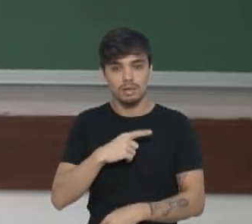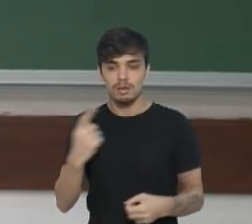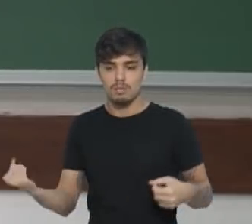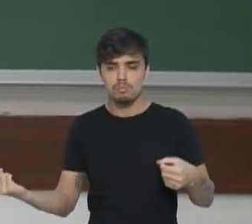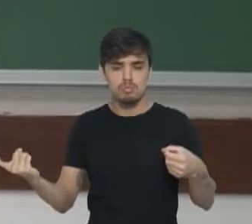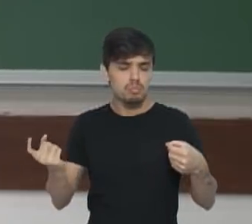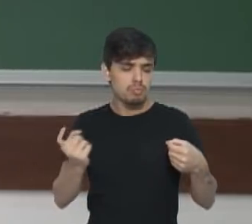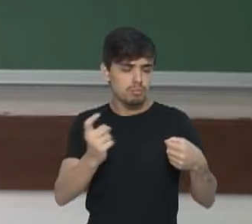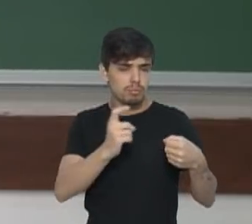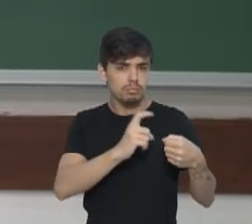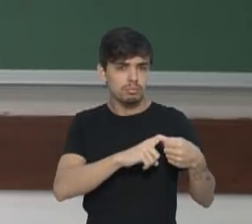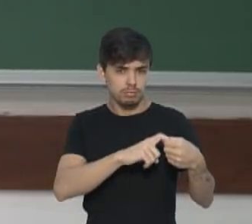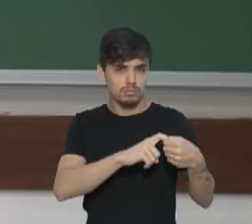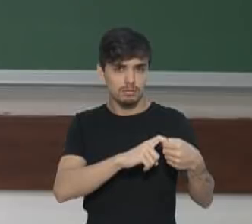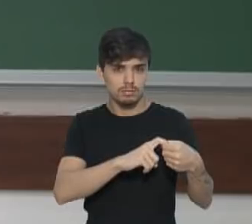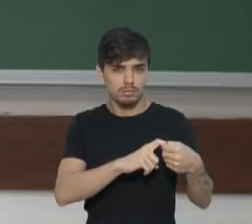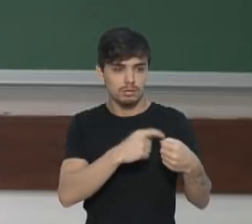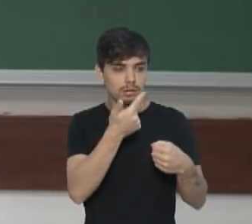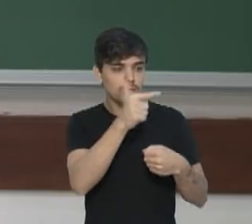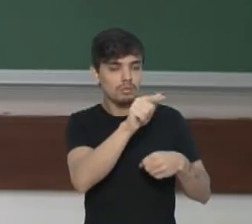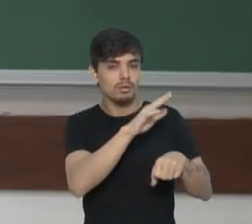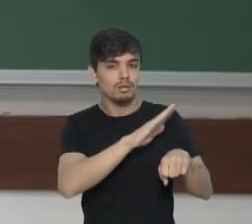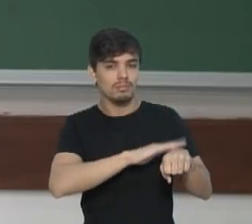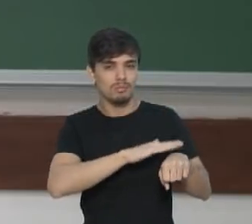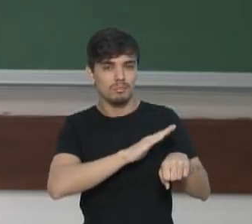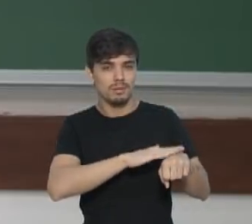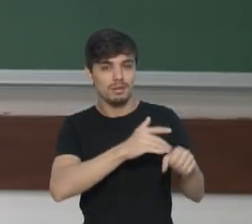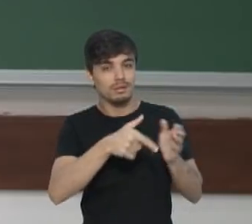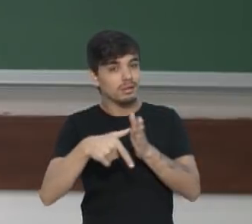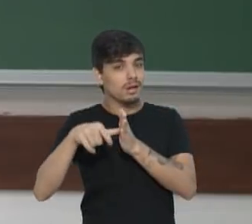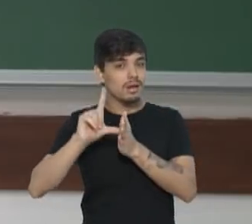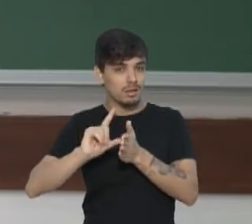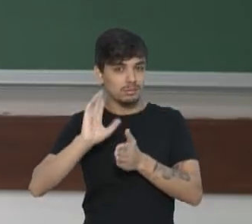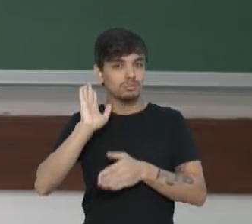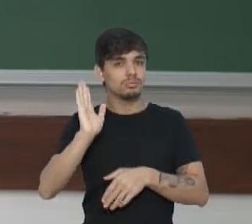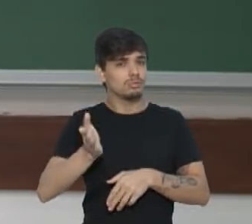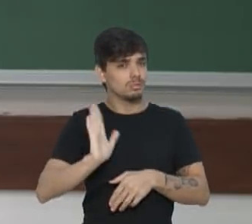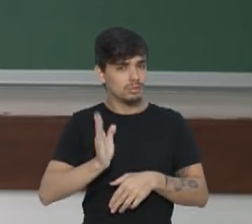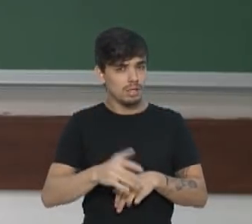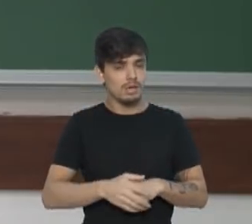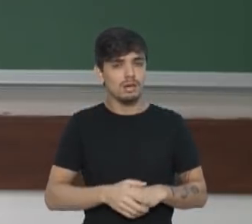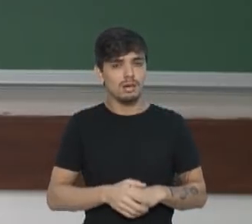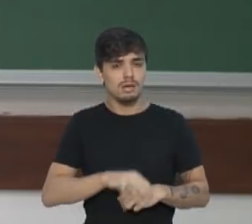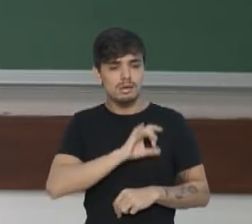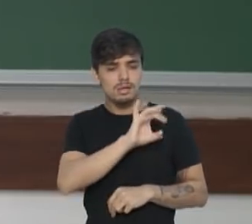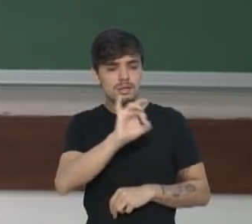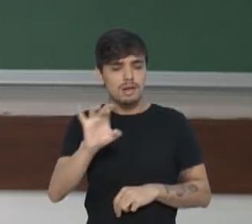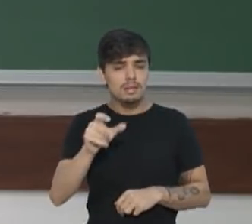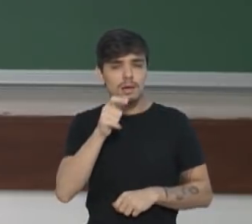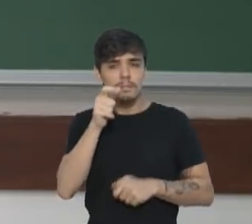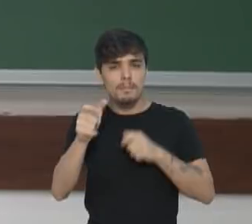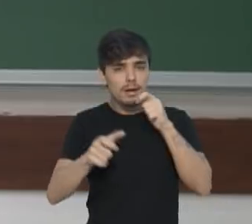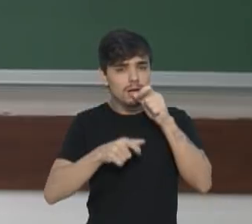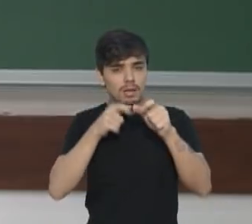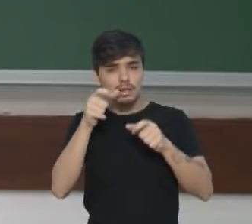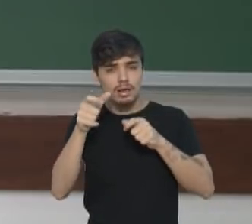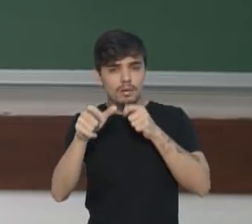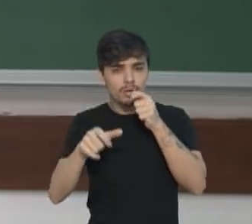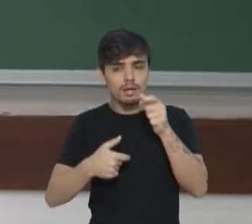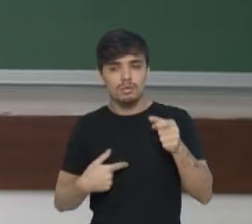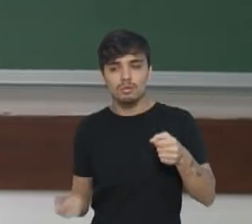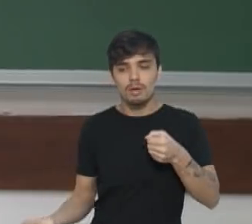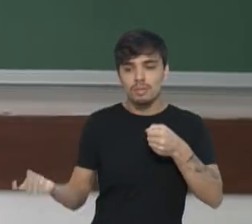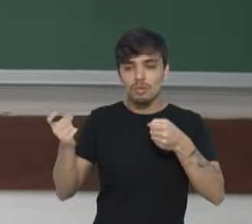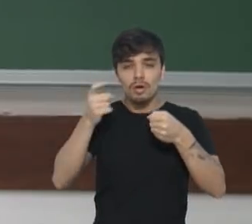retornando eternamente aos outros momentos que nós já vivemos. A cada palavra que sai da minha boca agora, eu estou retornando ao início da